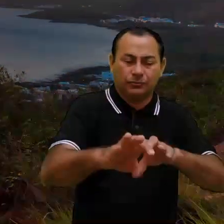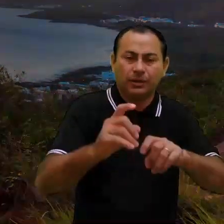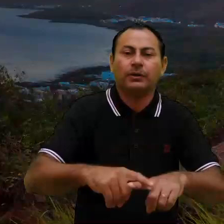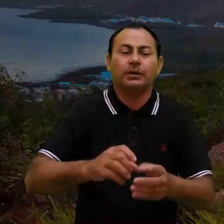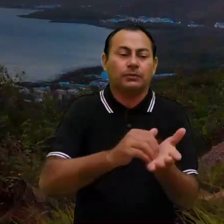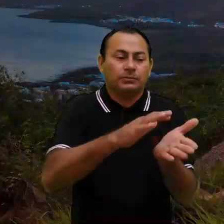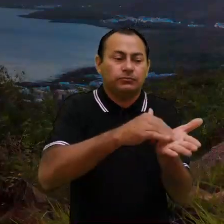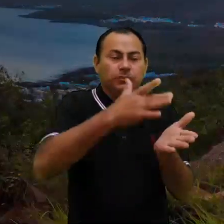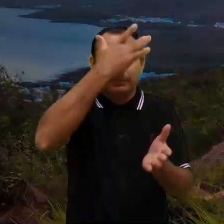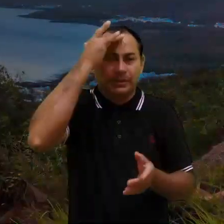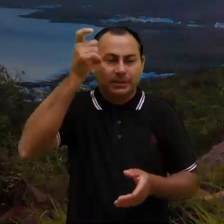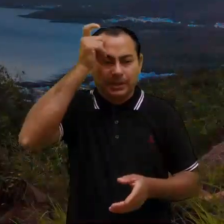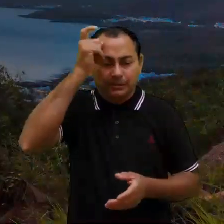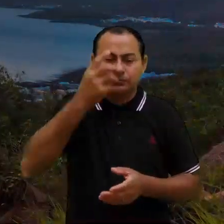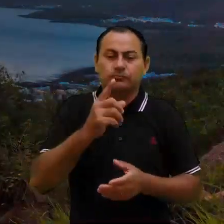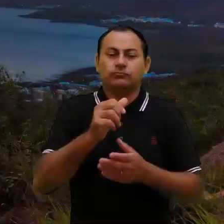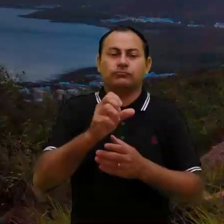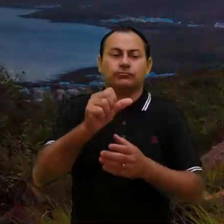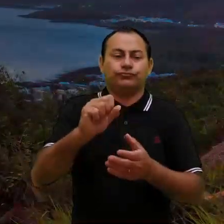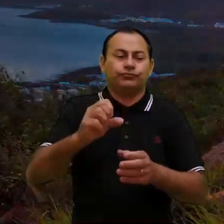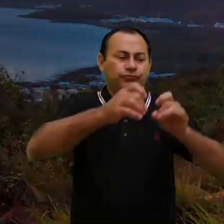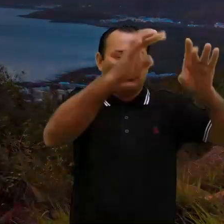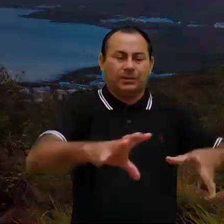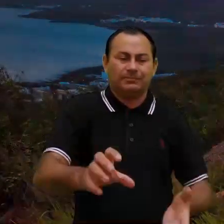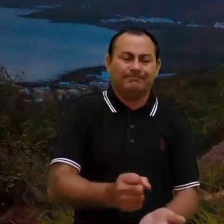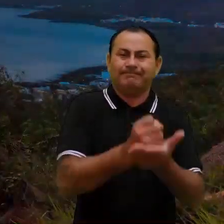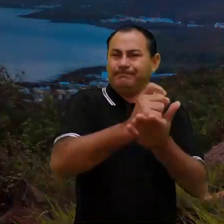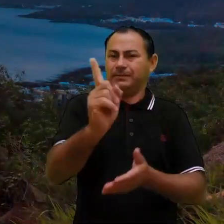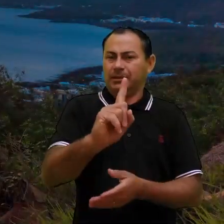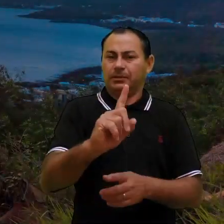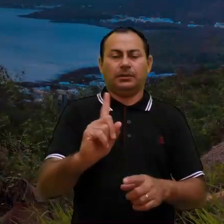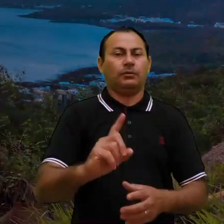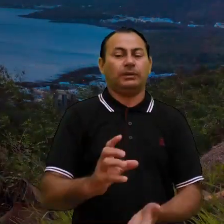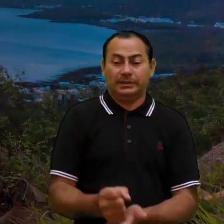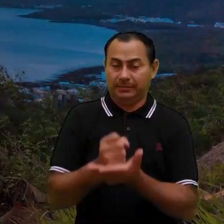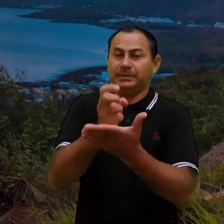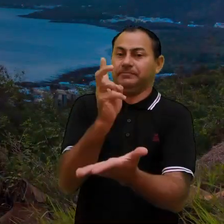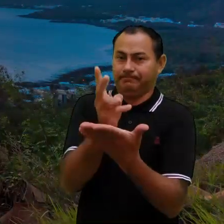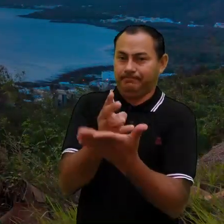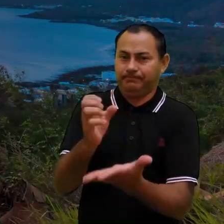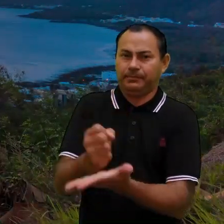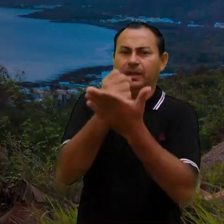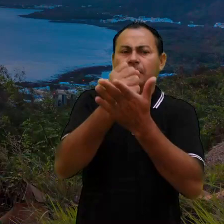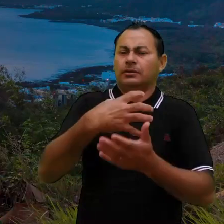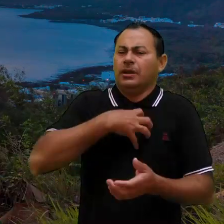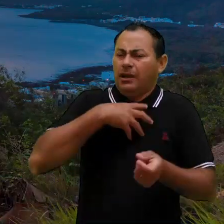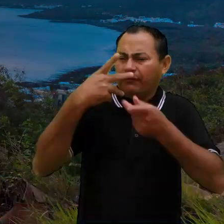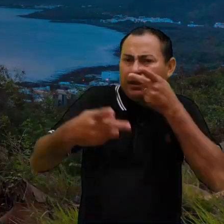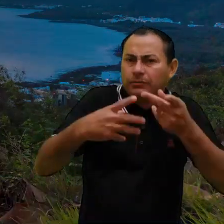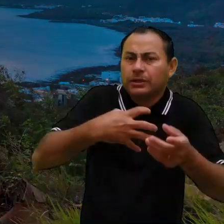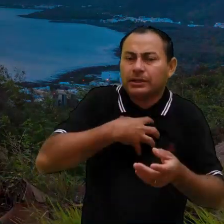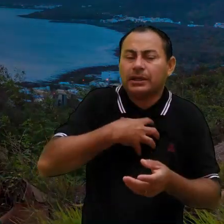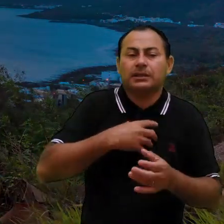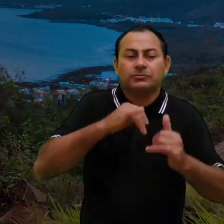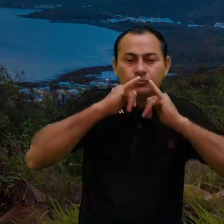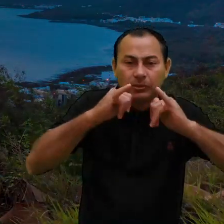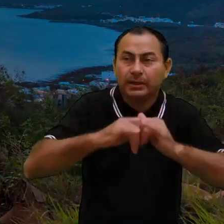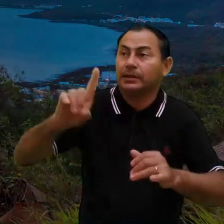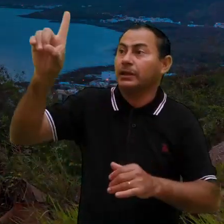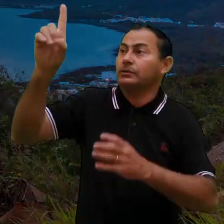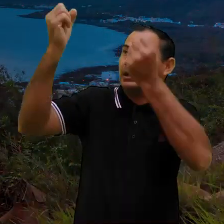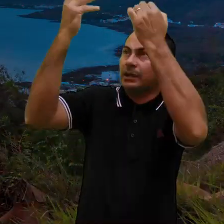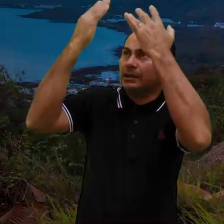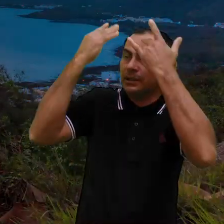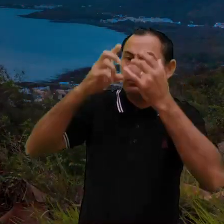ninguém da igreja nem excomungaria da salvação. Segundo esta apostasia, você pode fazer o que quiser. Deus, que é